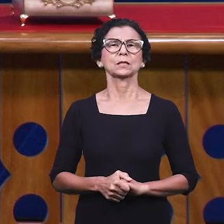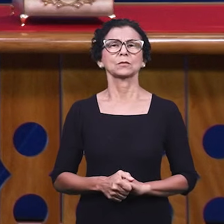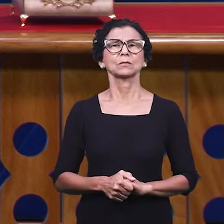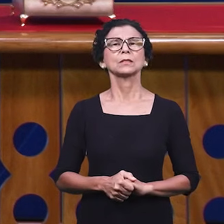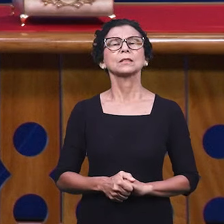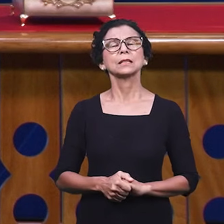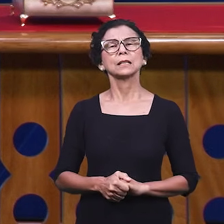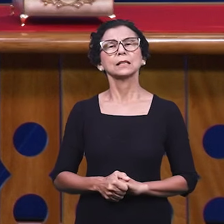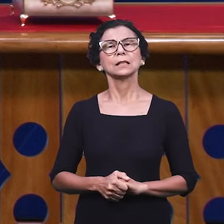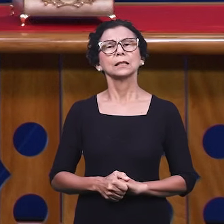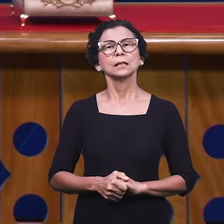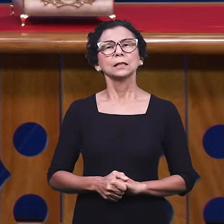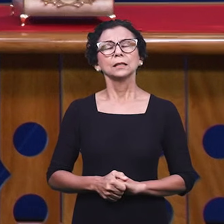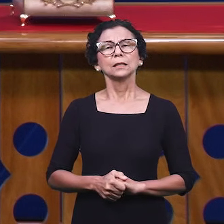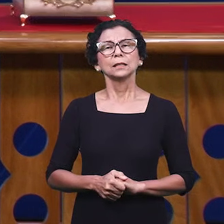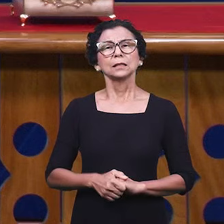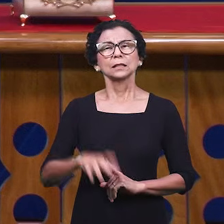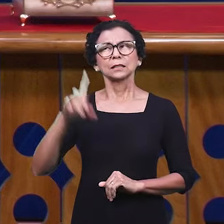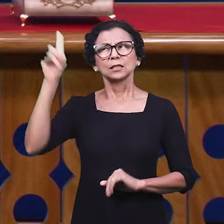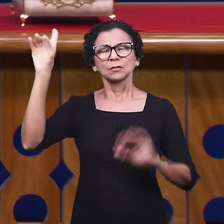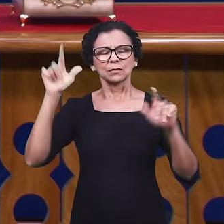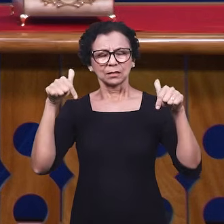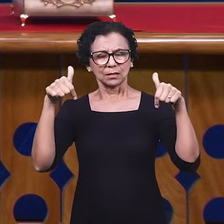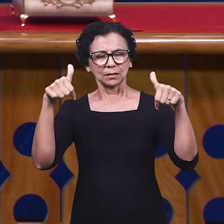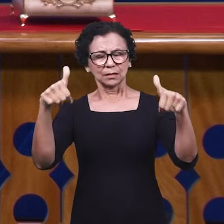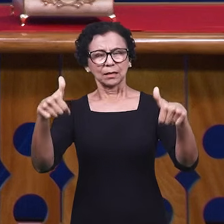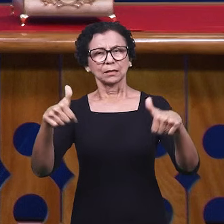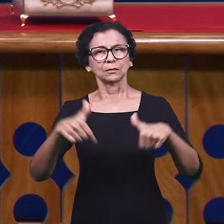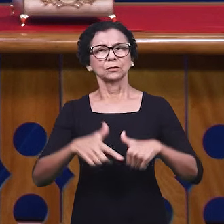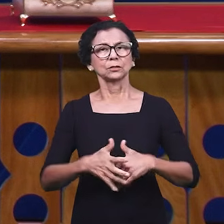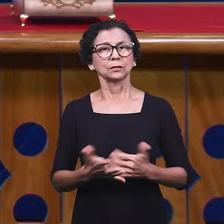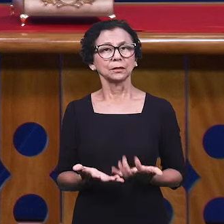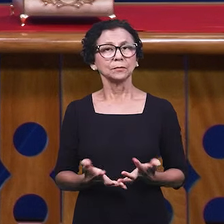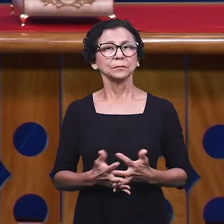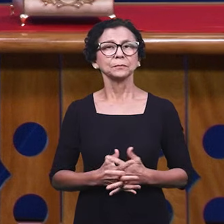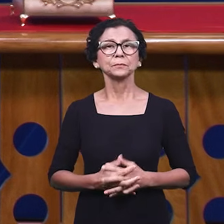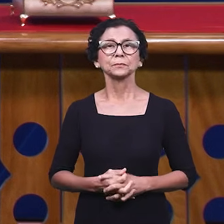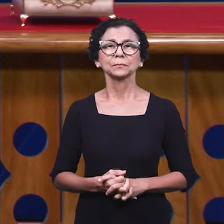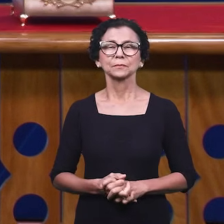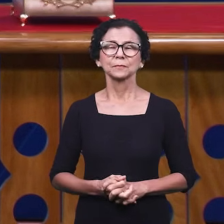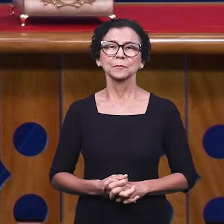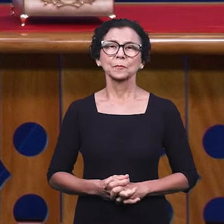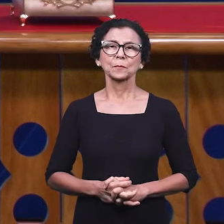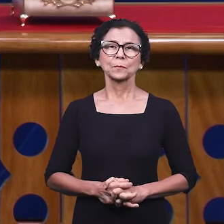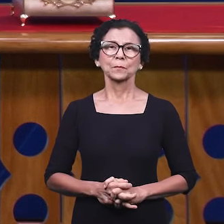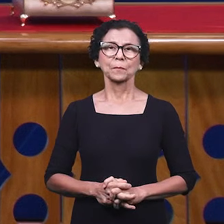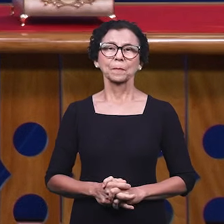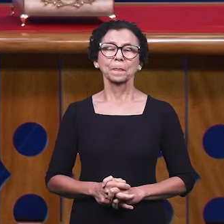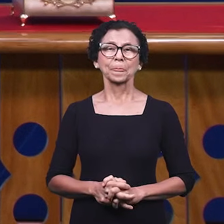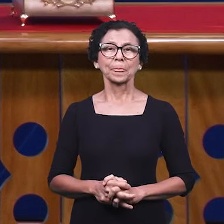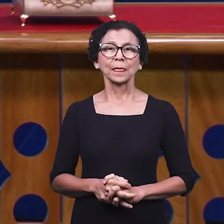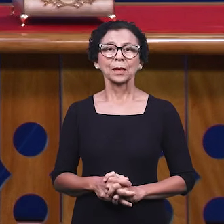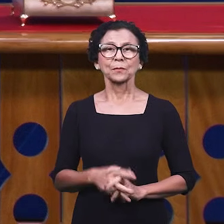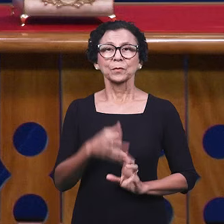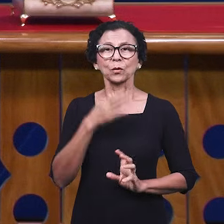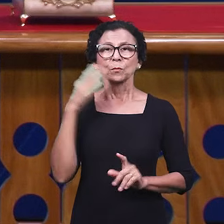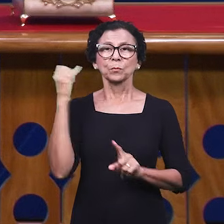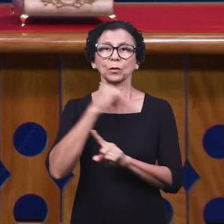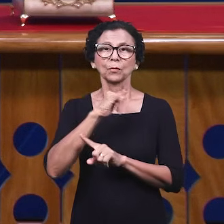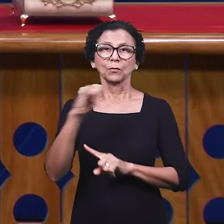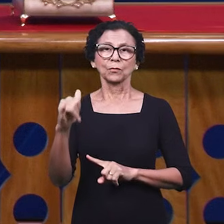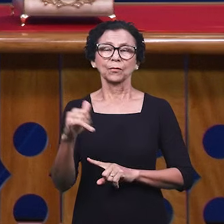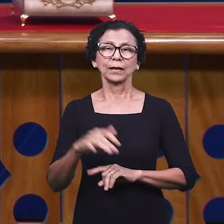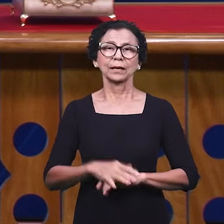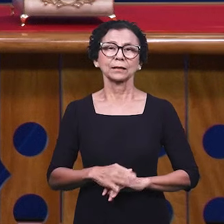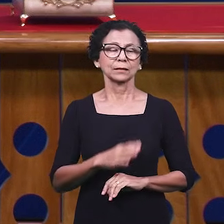conversar conosco. E olha o pedido, né? O convite que o profeta fez.